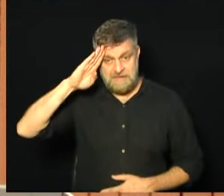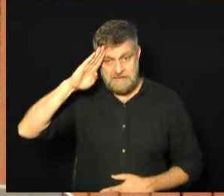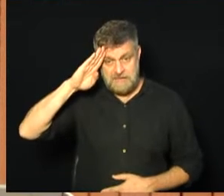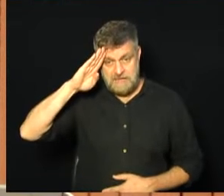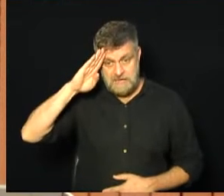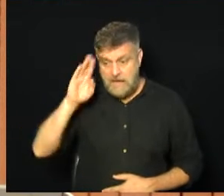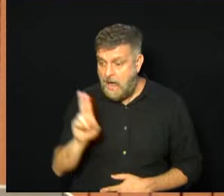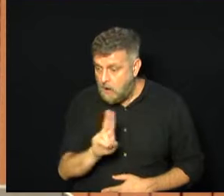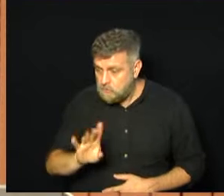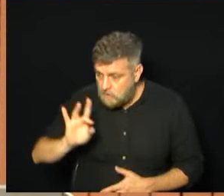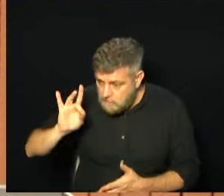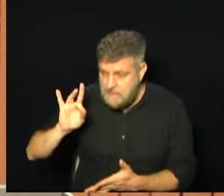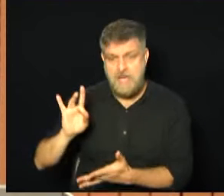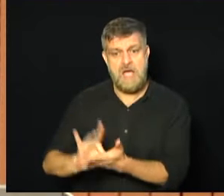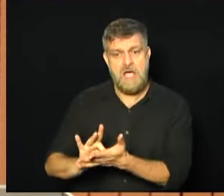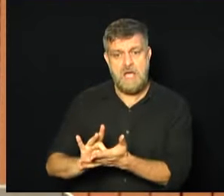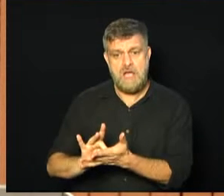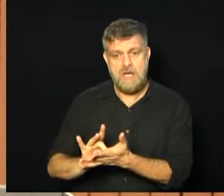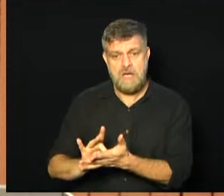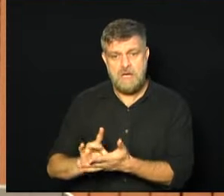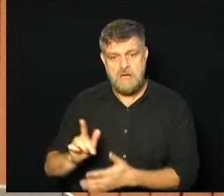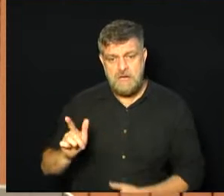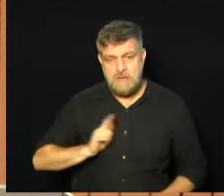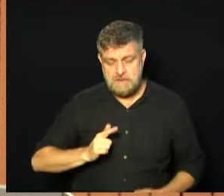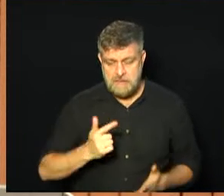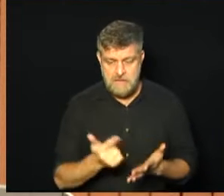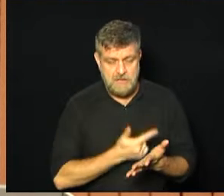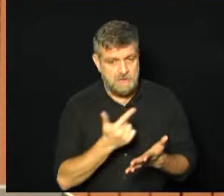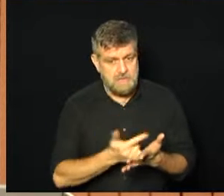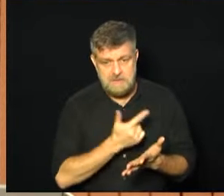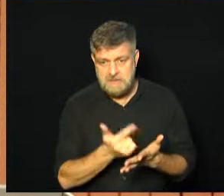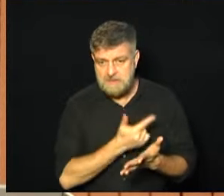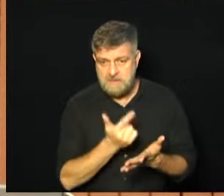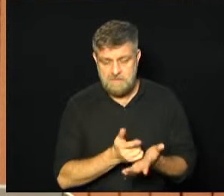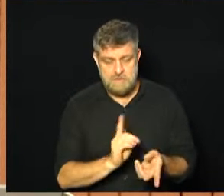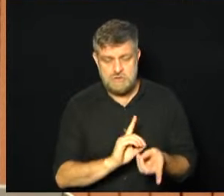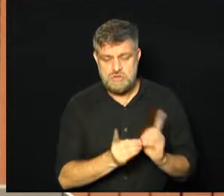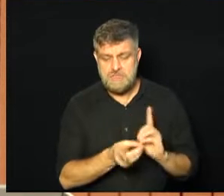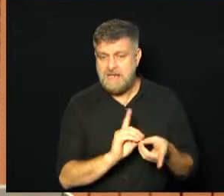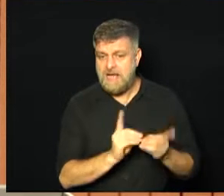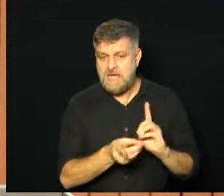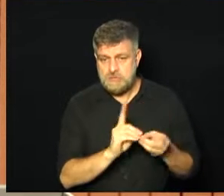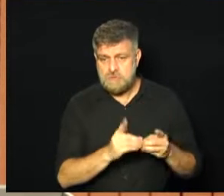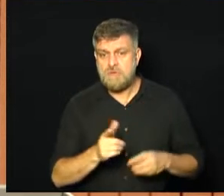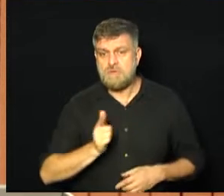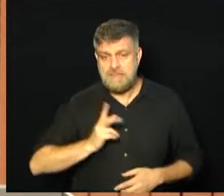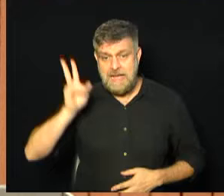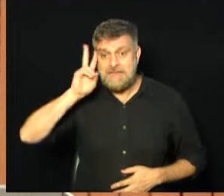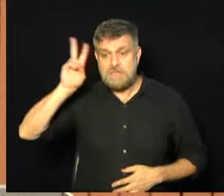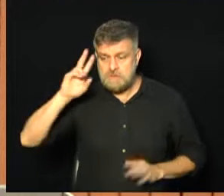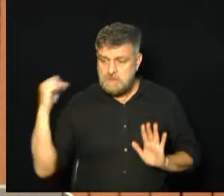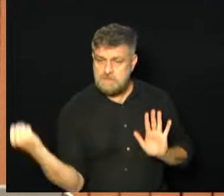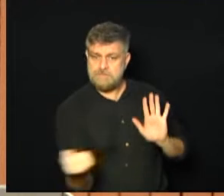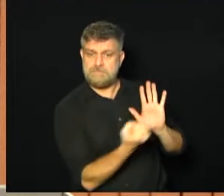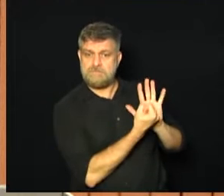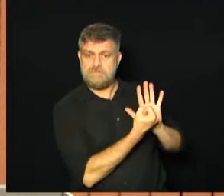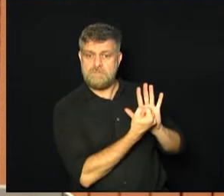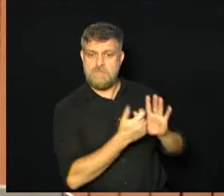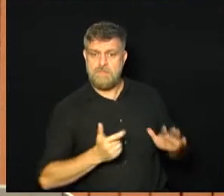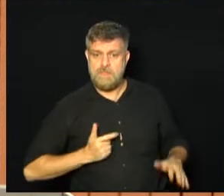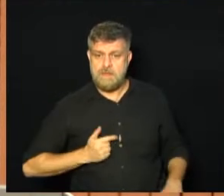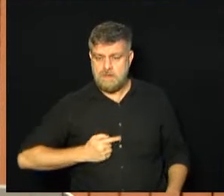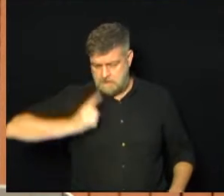esse. Tá? Está nos livros didáticos. Está na história. Ditadura é